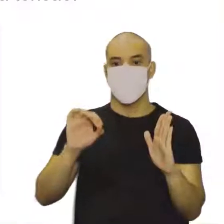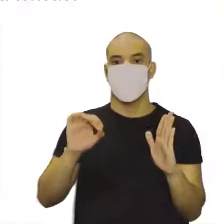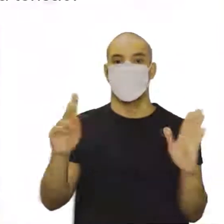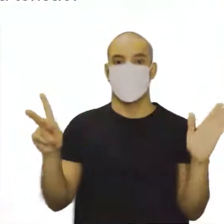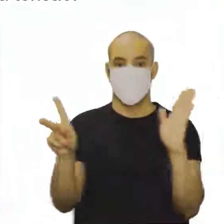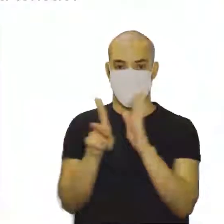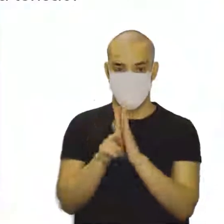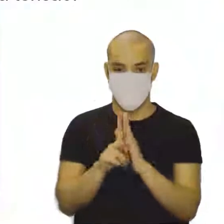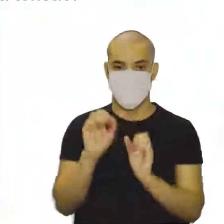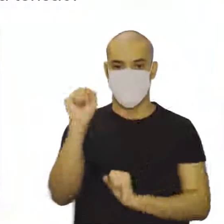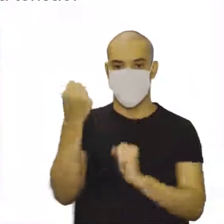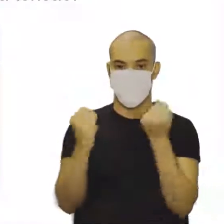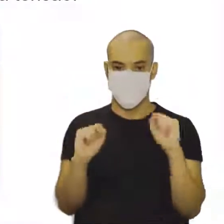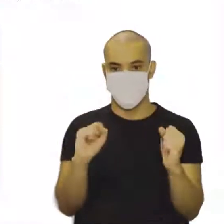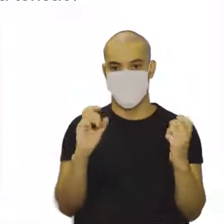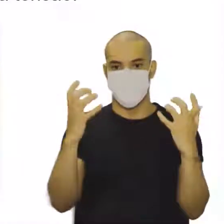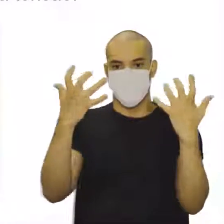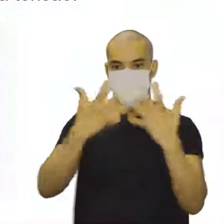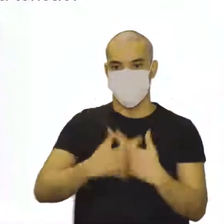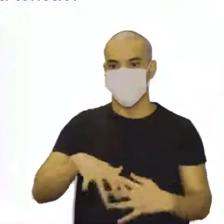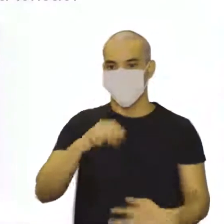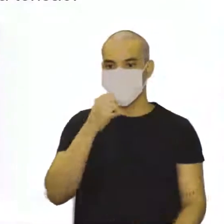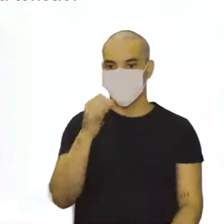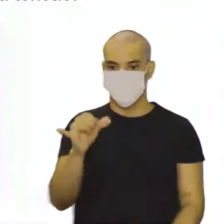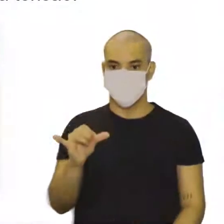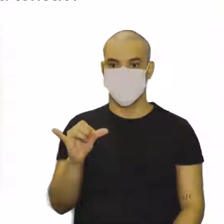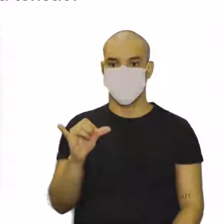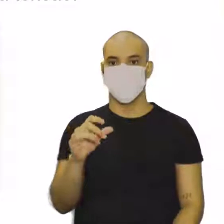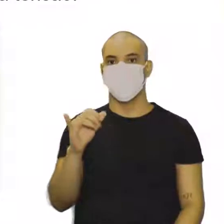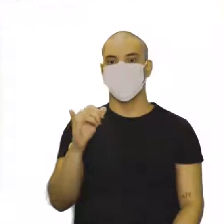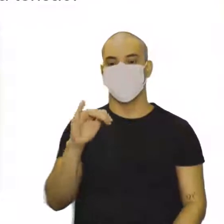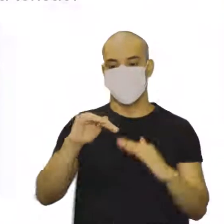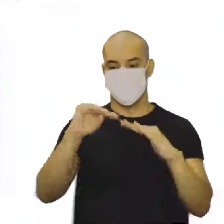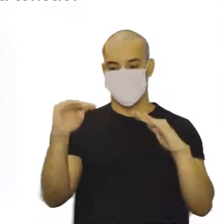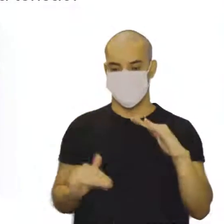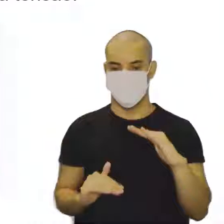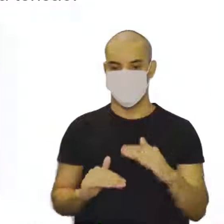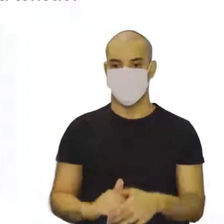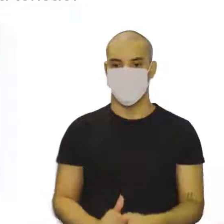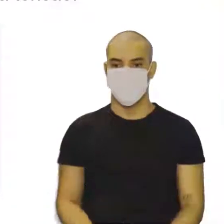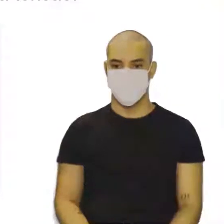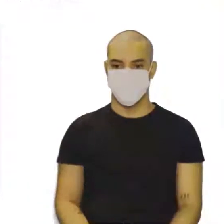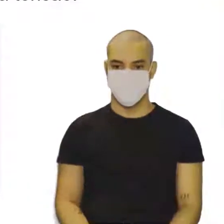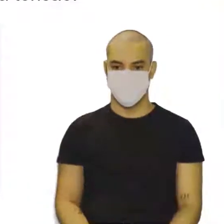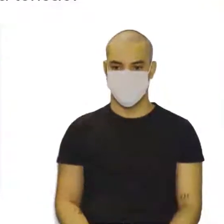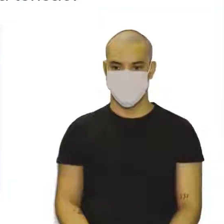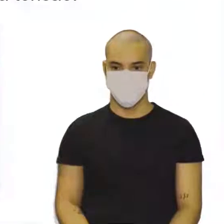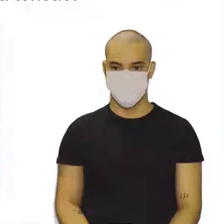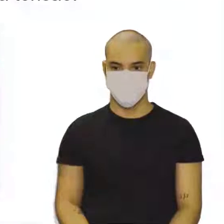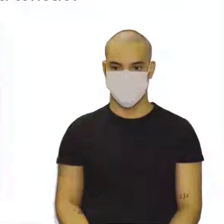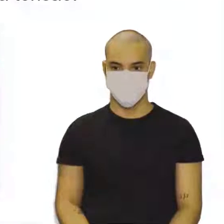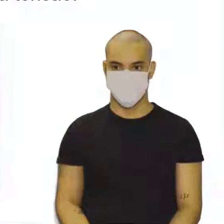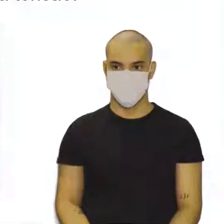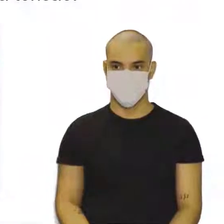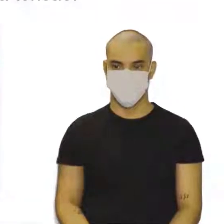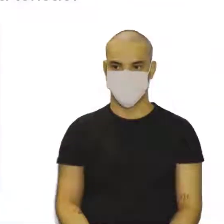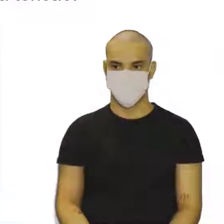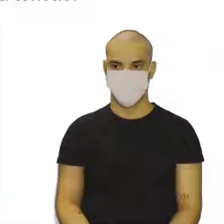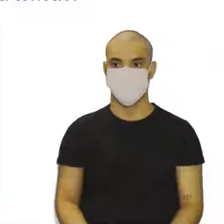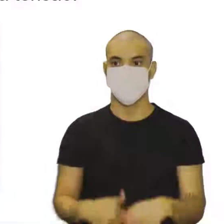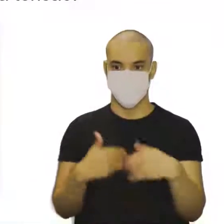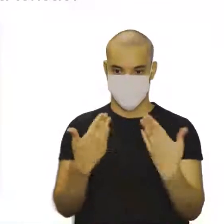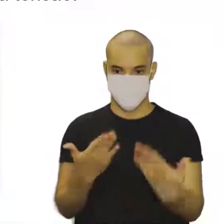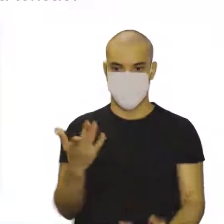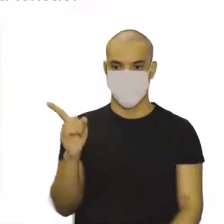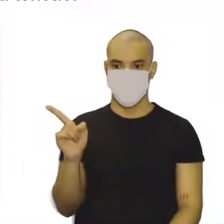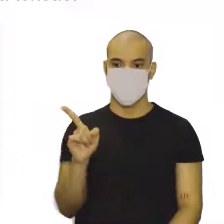5410, tá? Que trabalha aí a parte de instalações elétricas de baixa tensão, ok, pessoal? Então, aqui